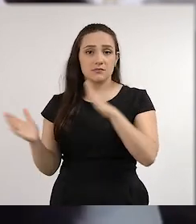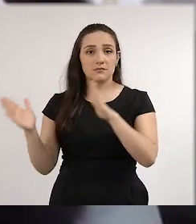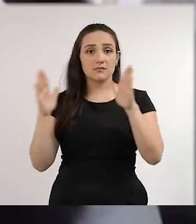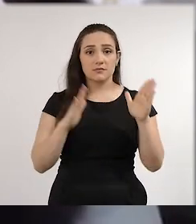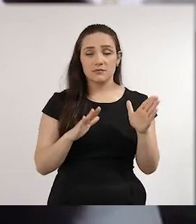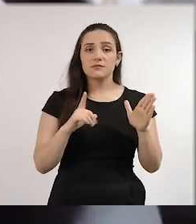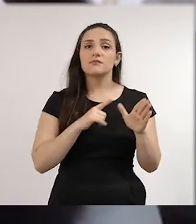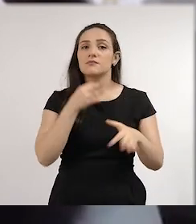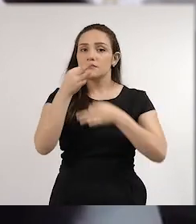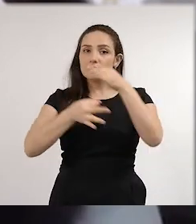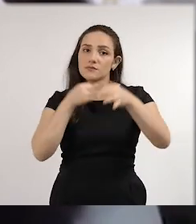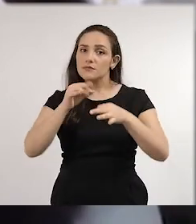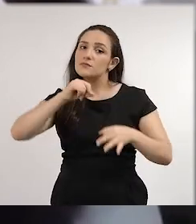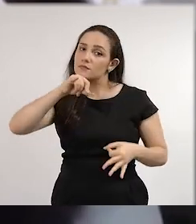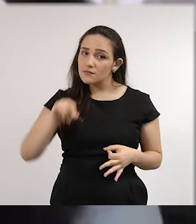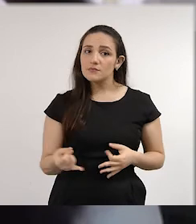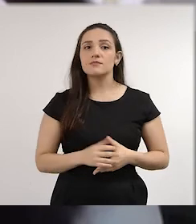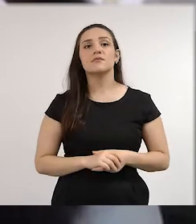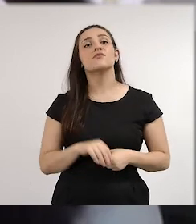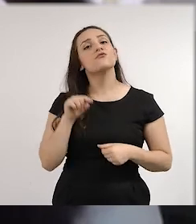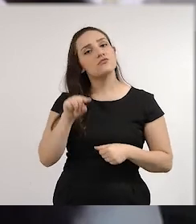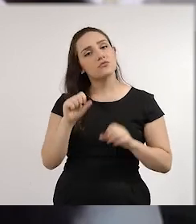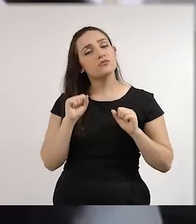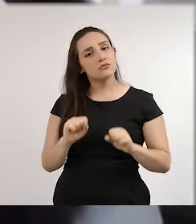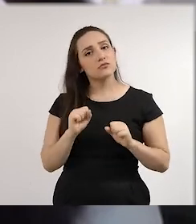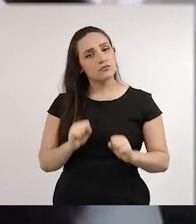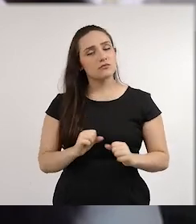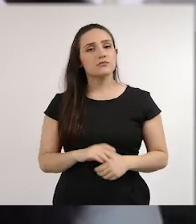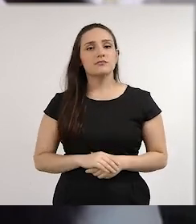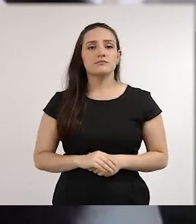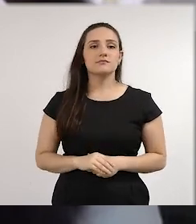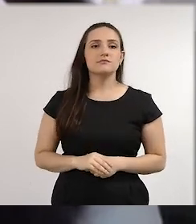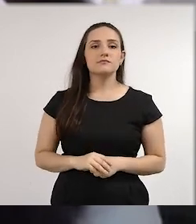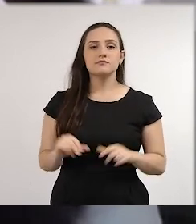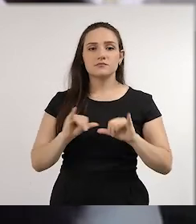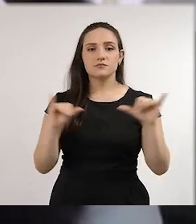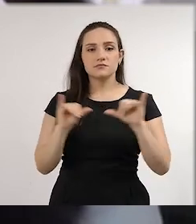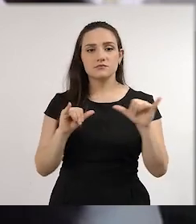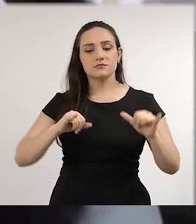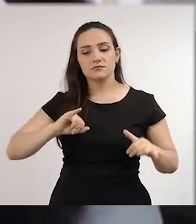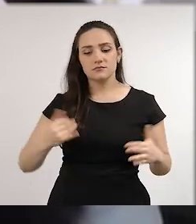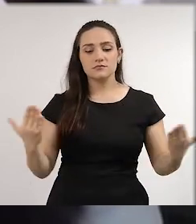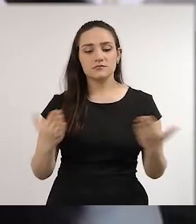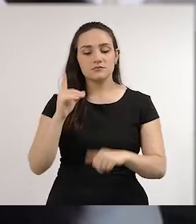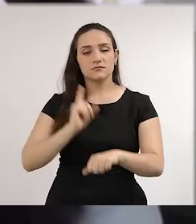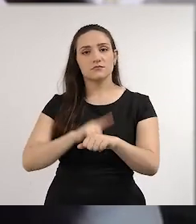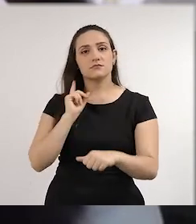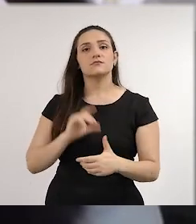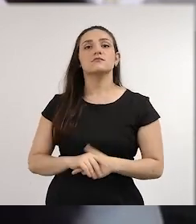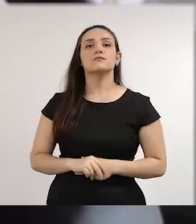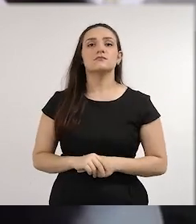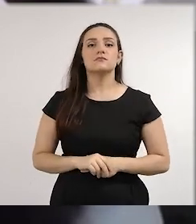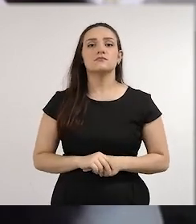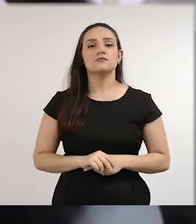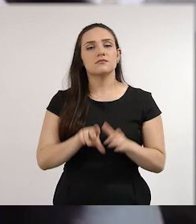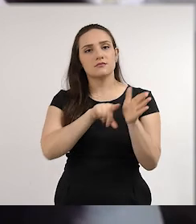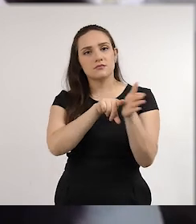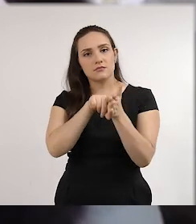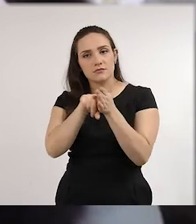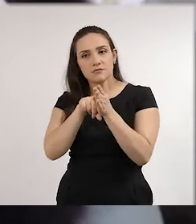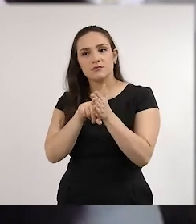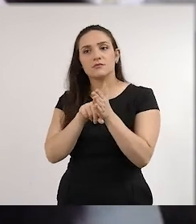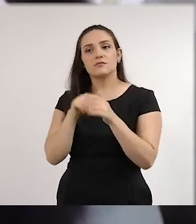várias dicas. Aproveite, você tem acesso à informação. Aproveite esse período para ter acesso a mais informações